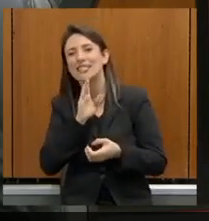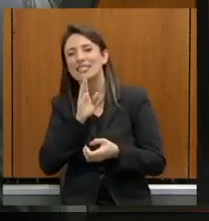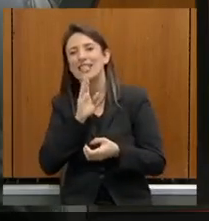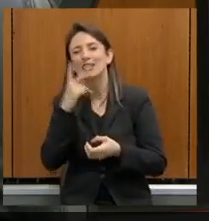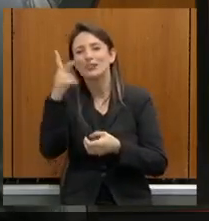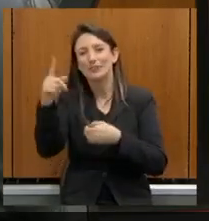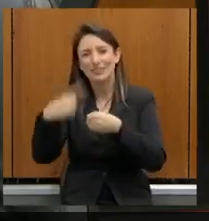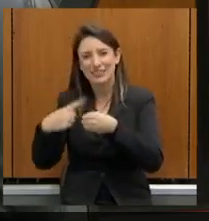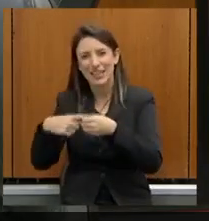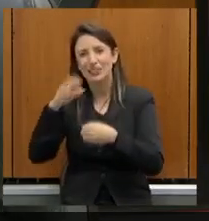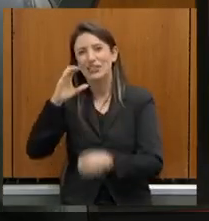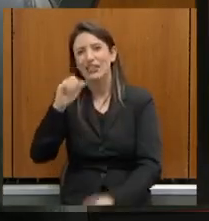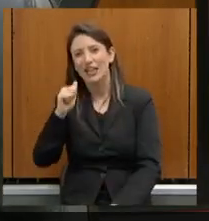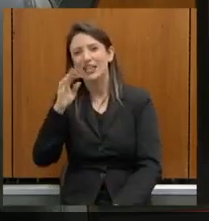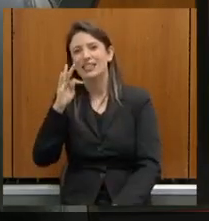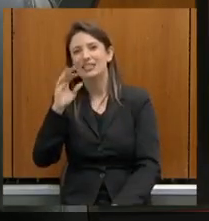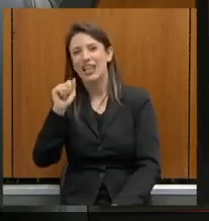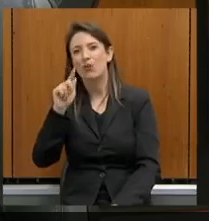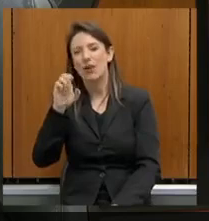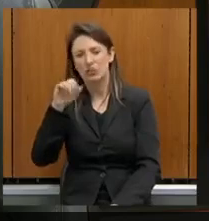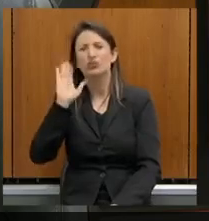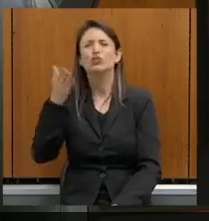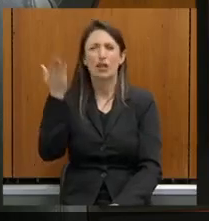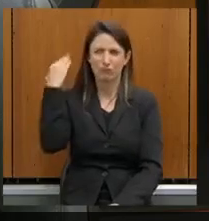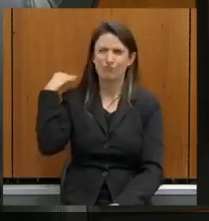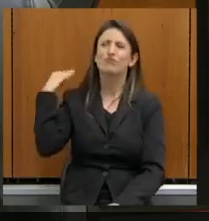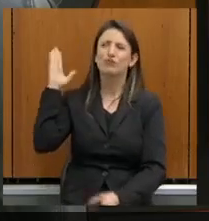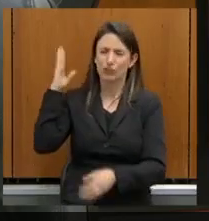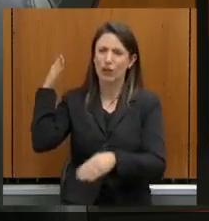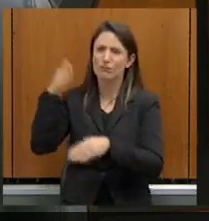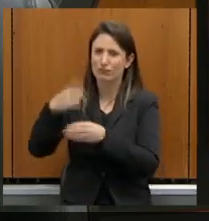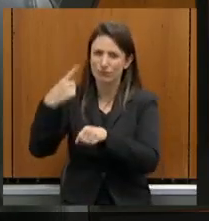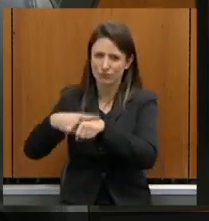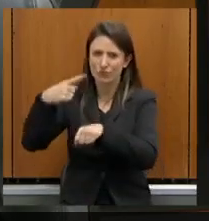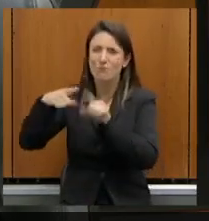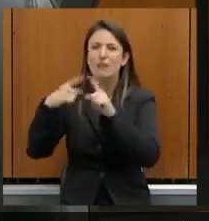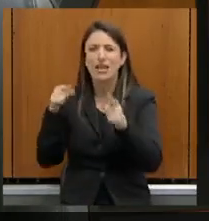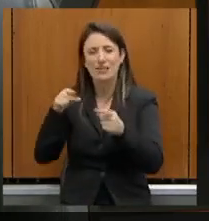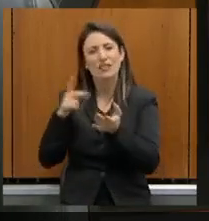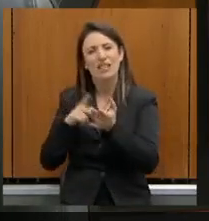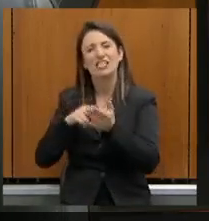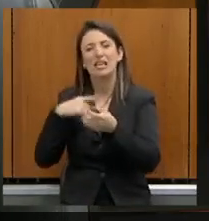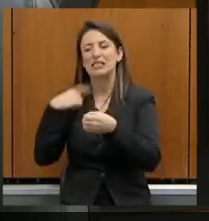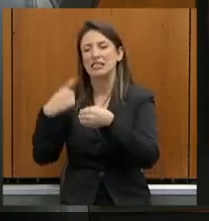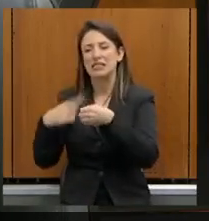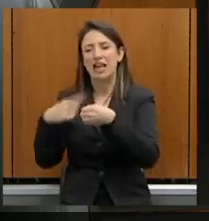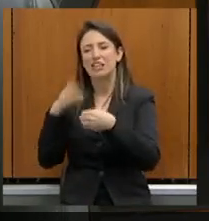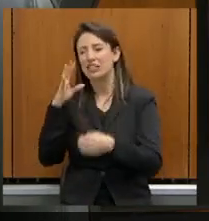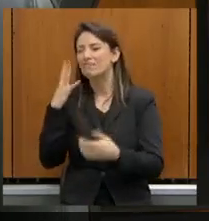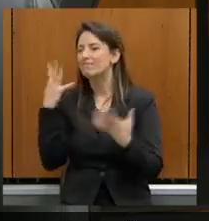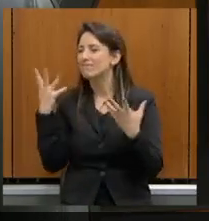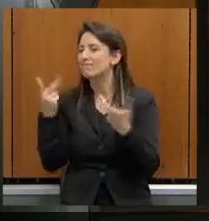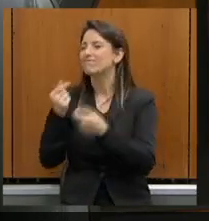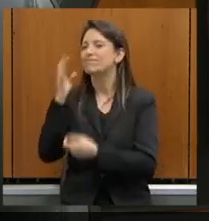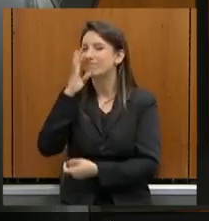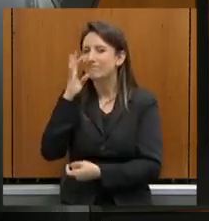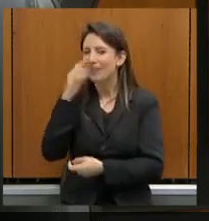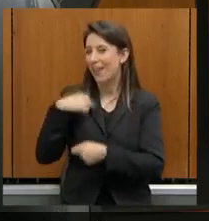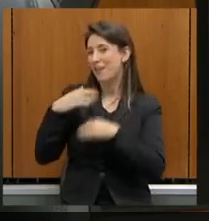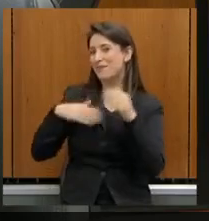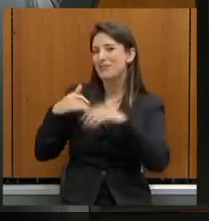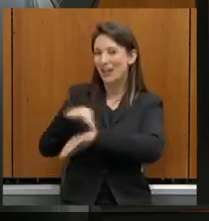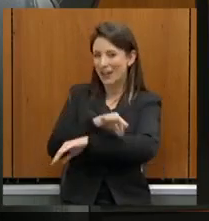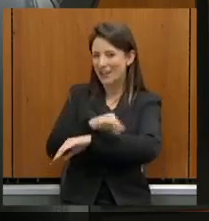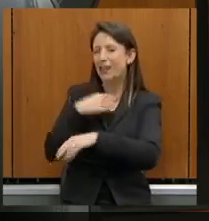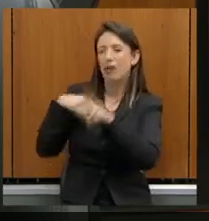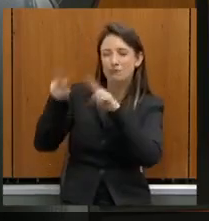porque realmente é uma cidade ímpar. Eu o arquiteto que sou. Nós temos hoje aberto o edital no